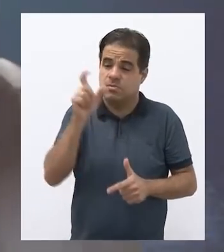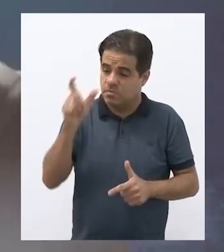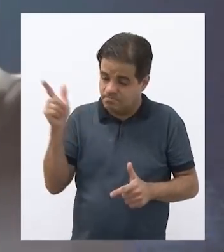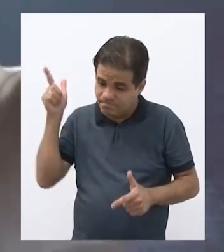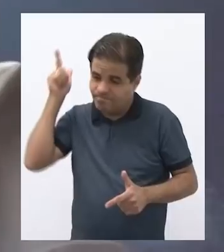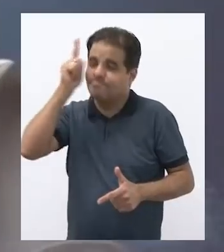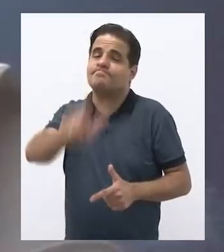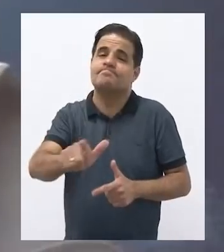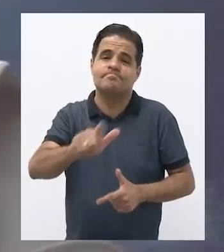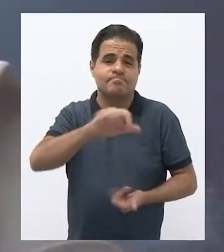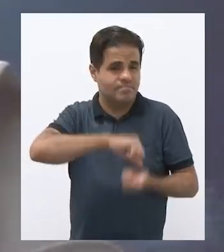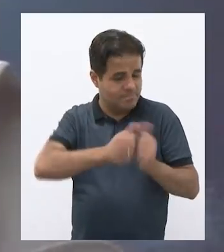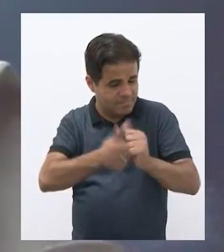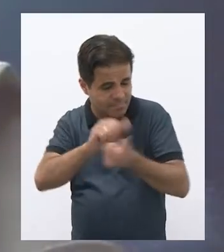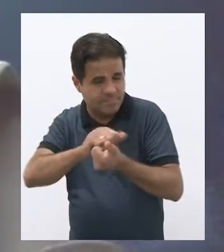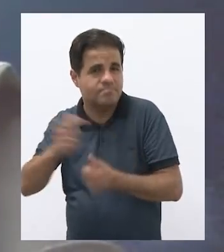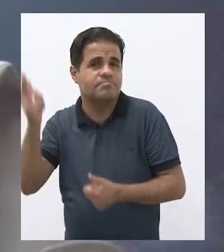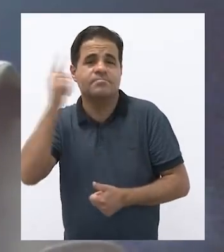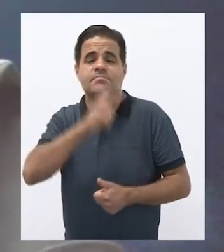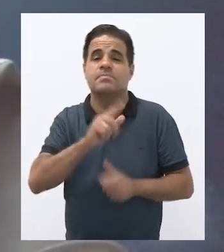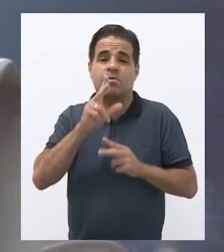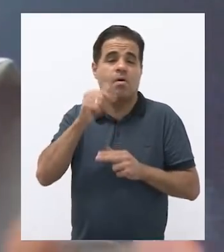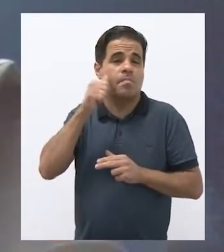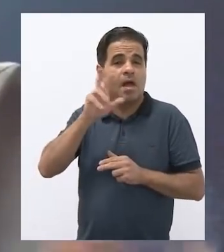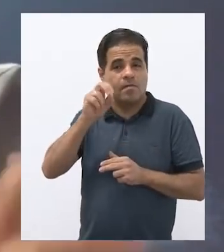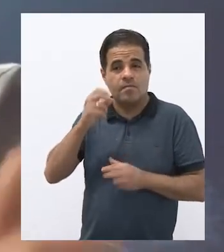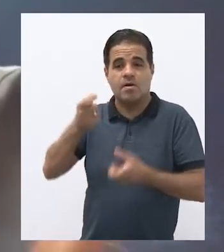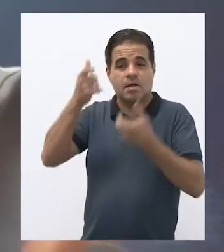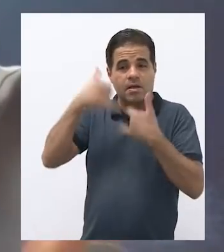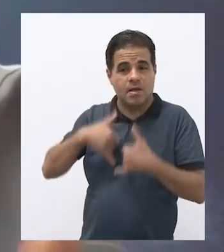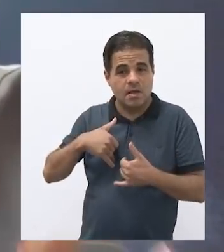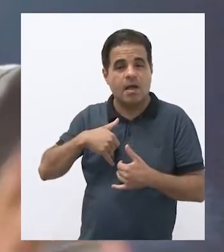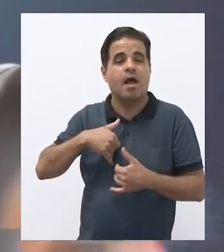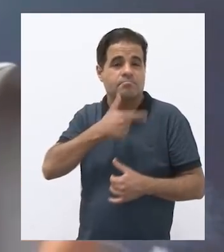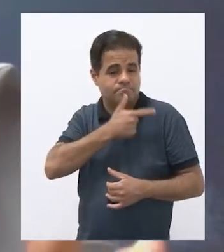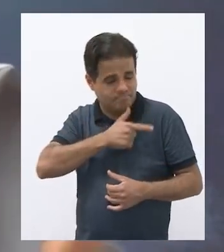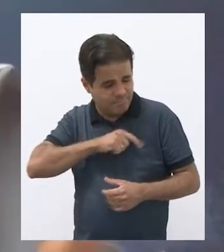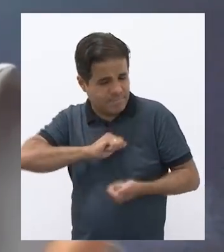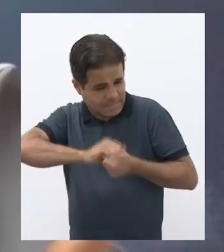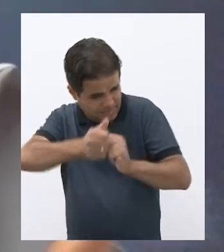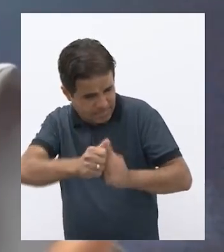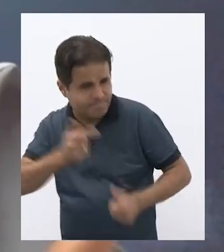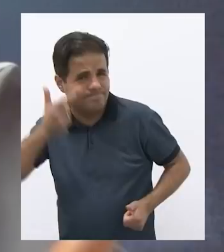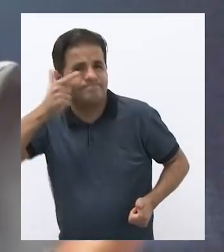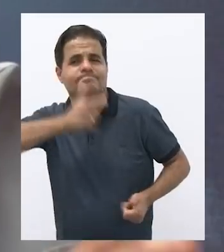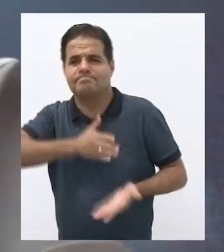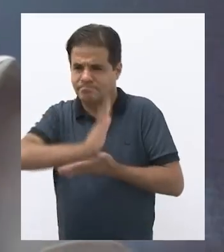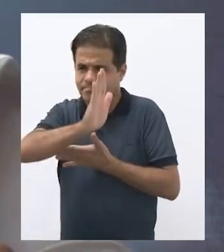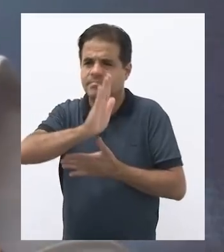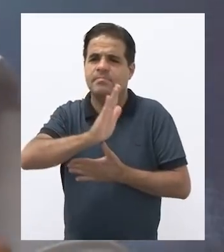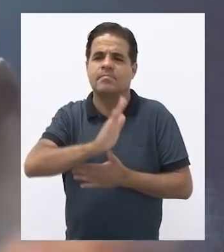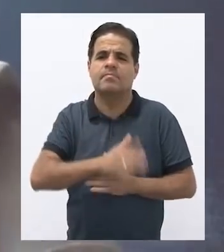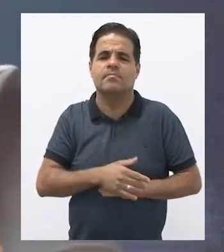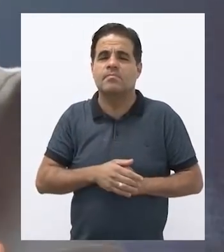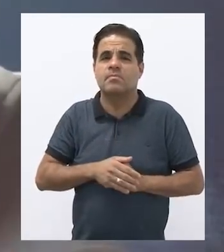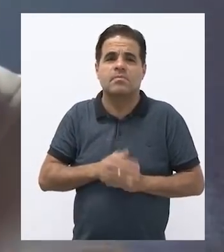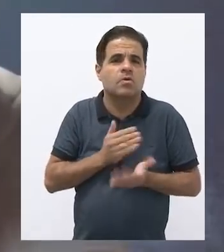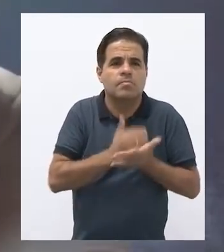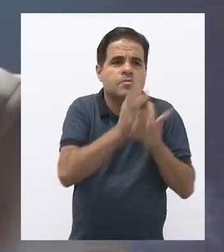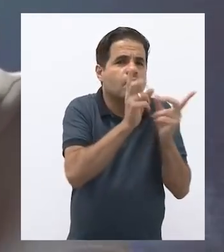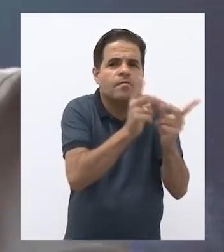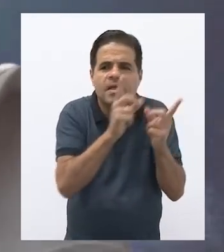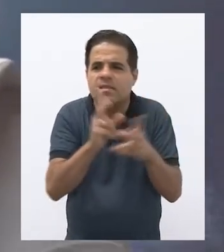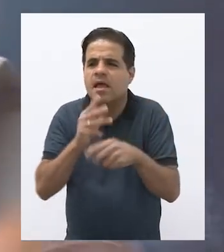se manejar, como dizia a minha avó, rebolou e deu certo, fez o que tinha que fazer. E, sei lá, começou a vender por meio